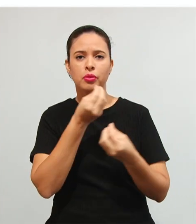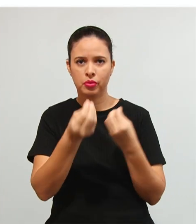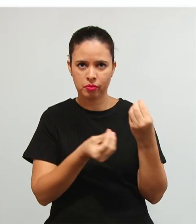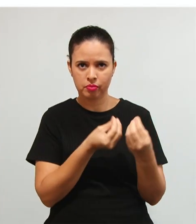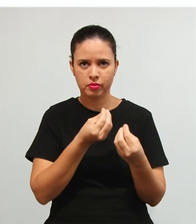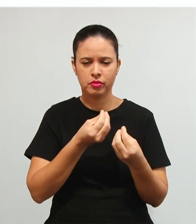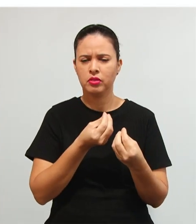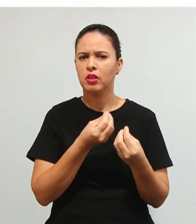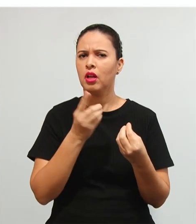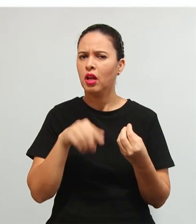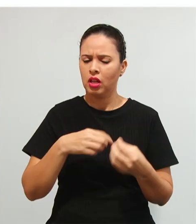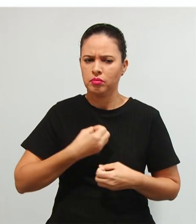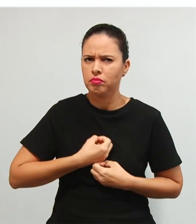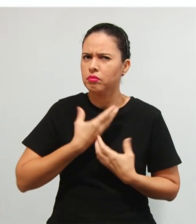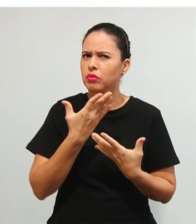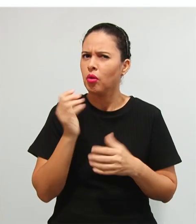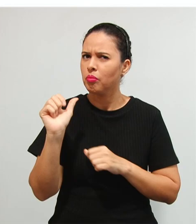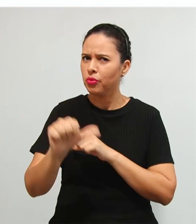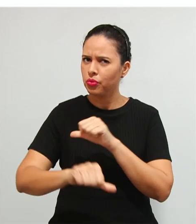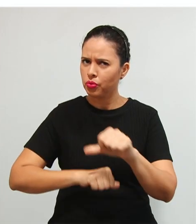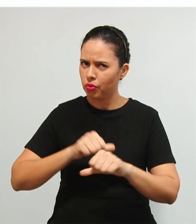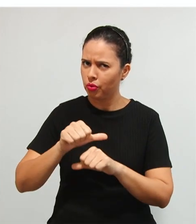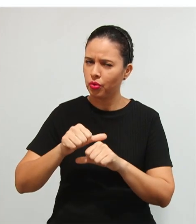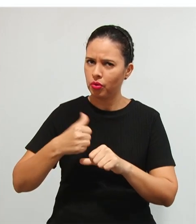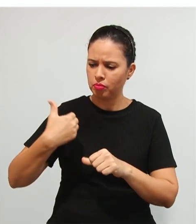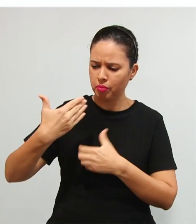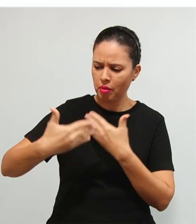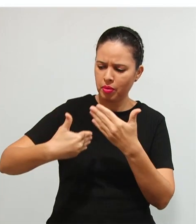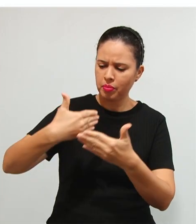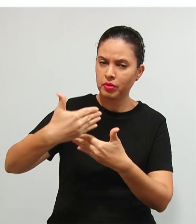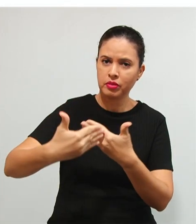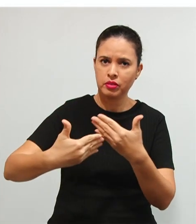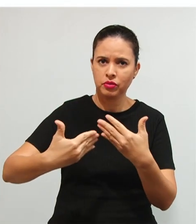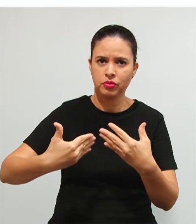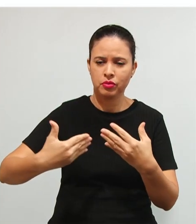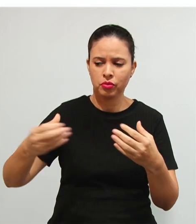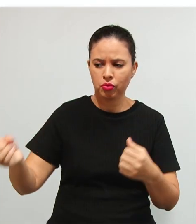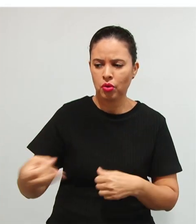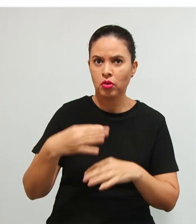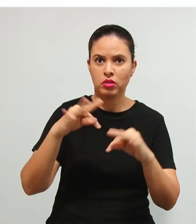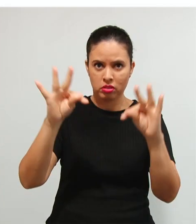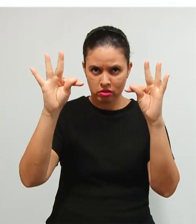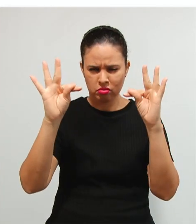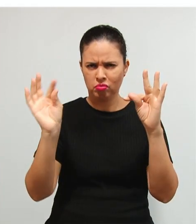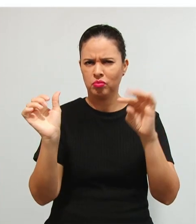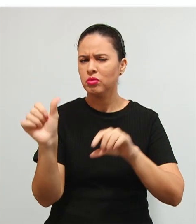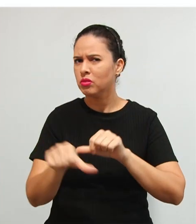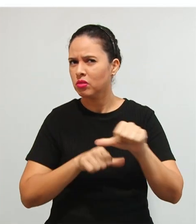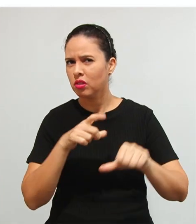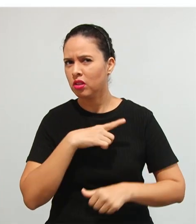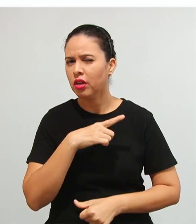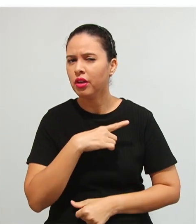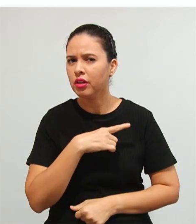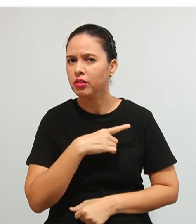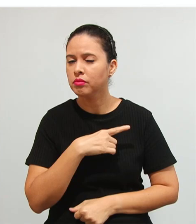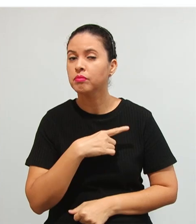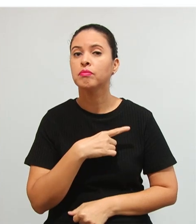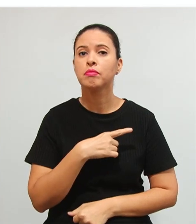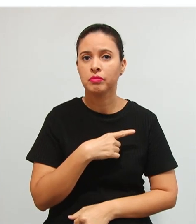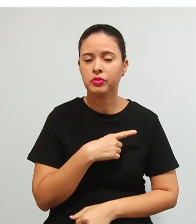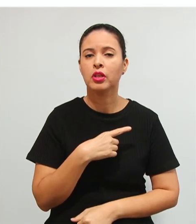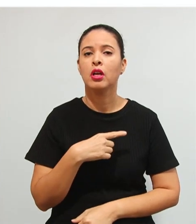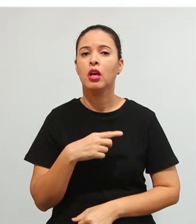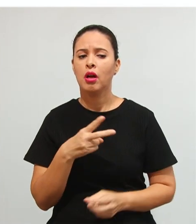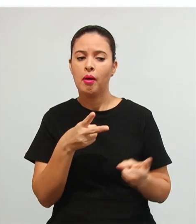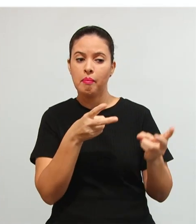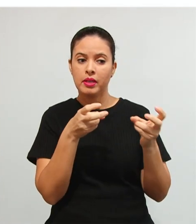de se expressar mudou com o avanço da tecnologia? E olhando então a tecnologia como um meio